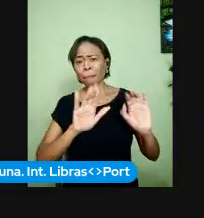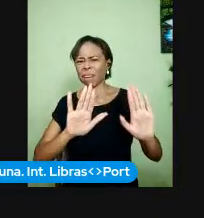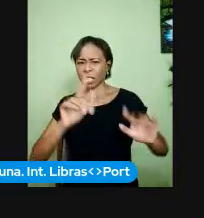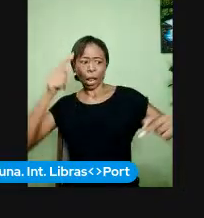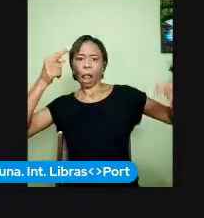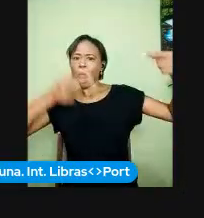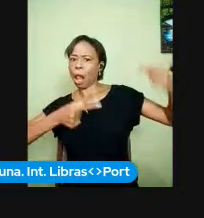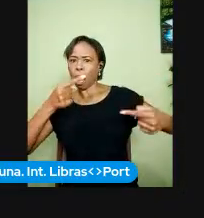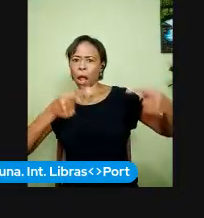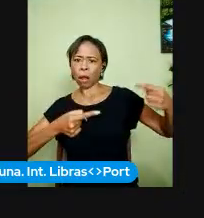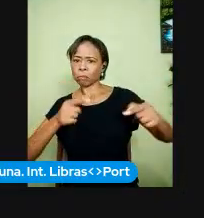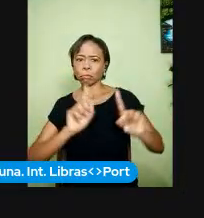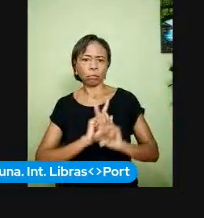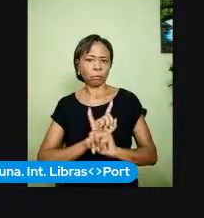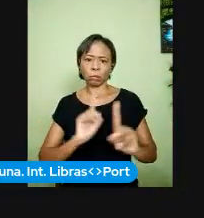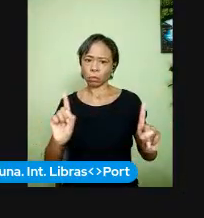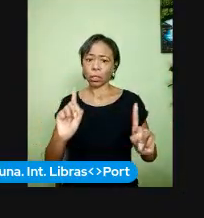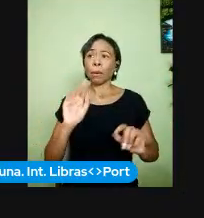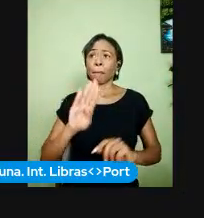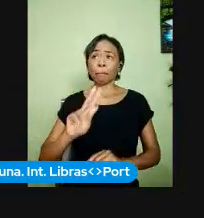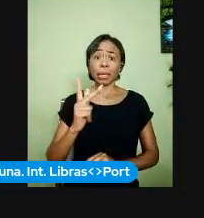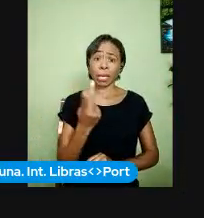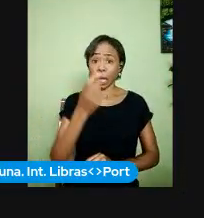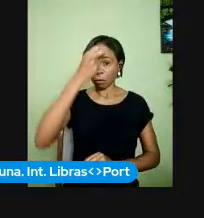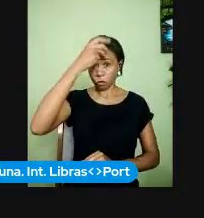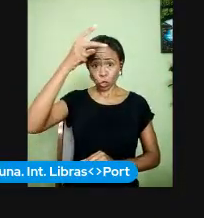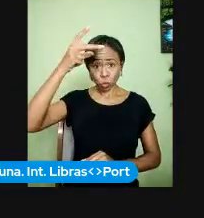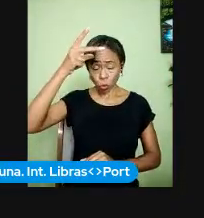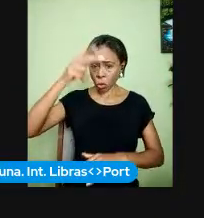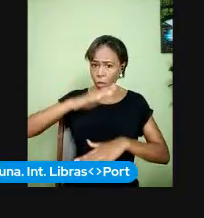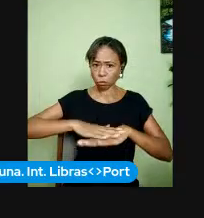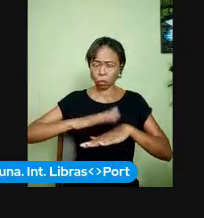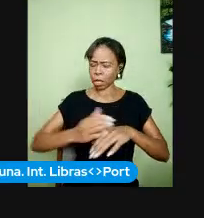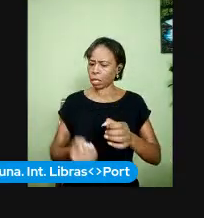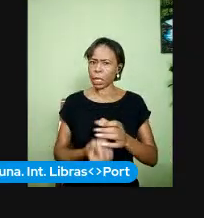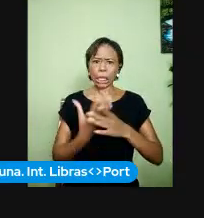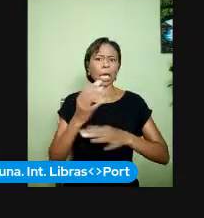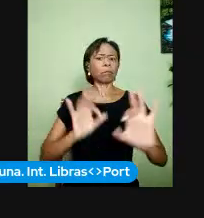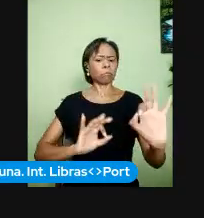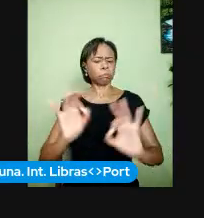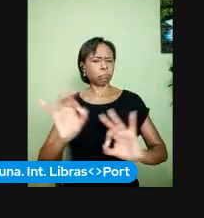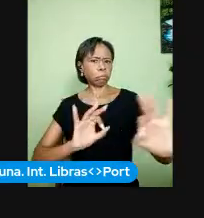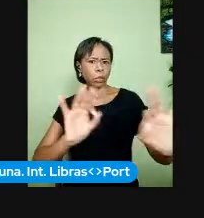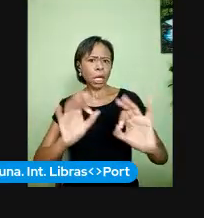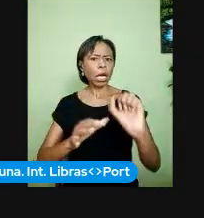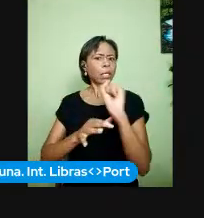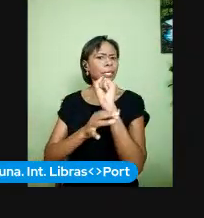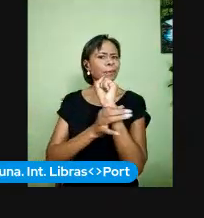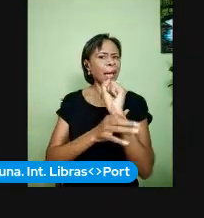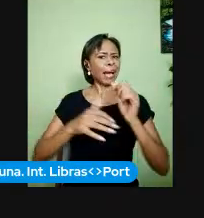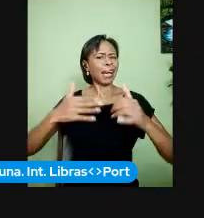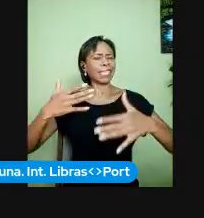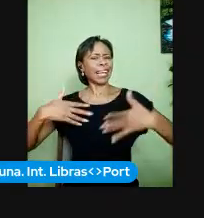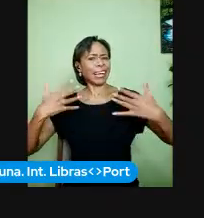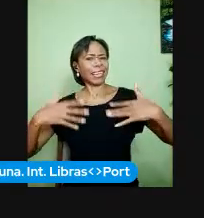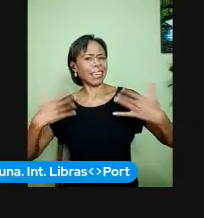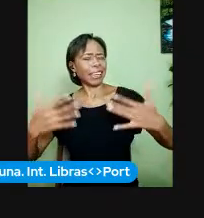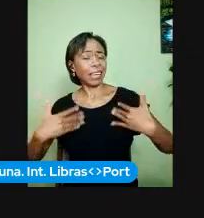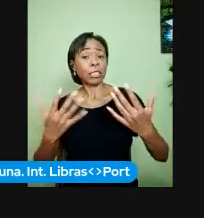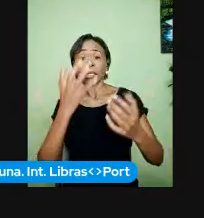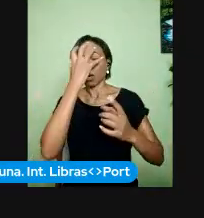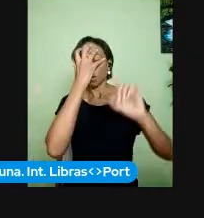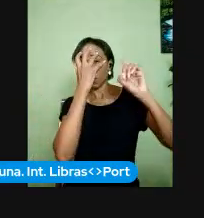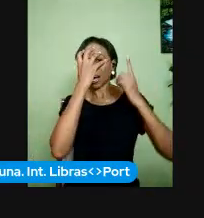tá? A Prefeitura de Belo Horizonte está criando o seu próprio ambiente, com segurança, com diversão. Então, o carnaval cada